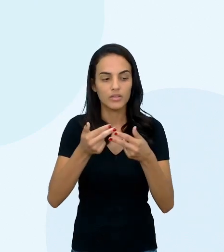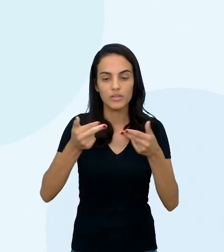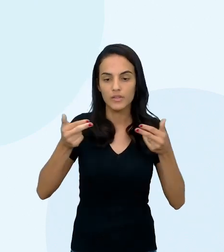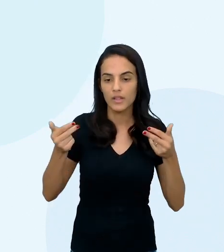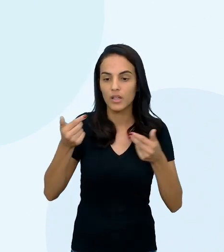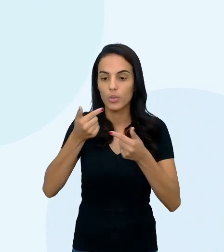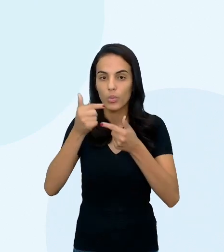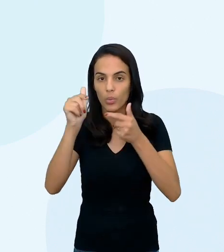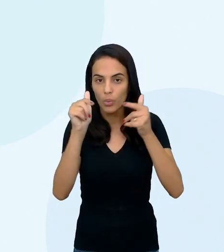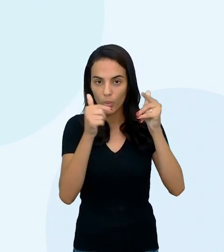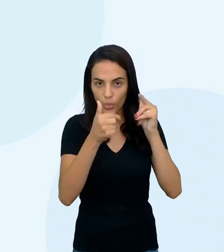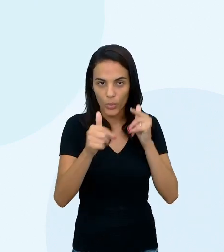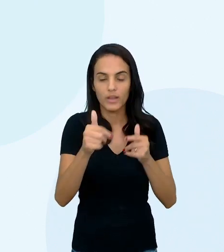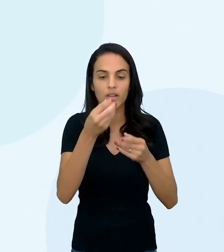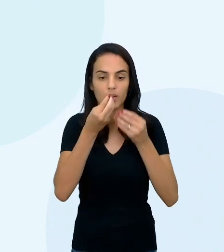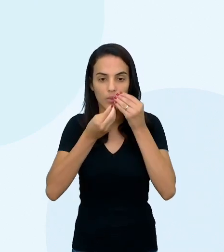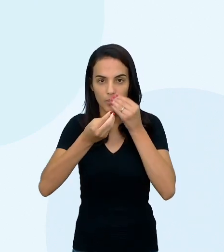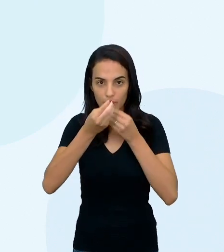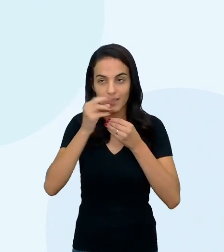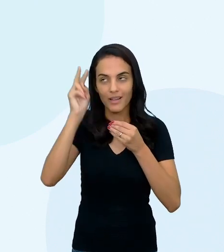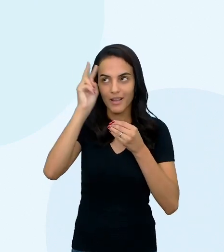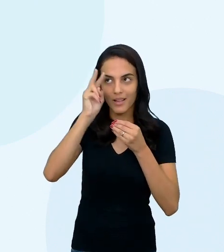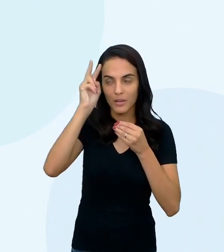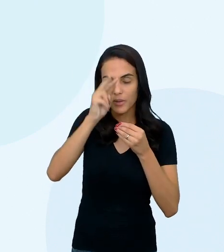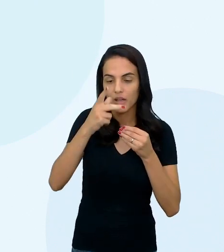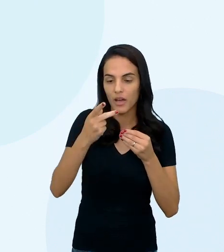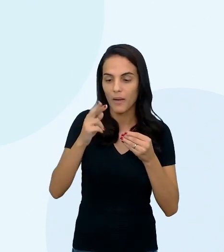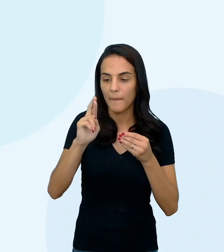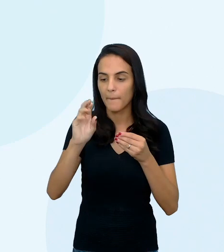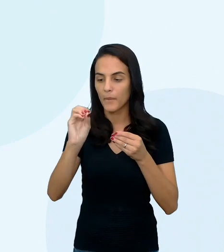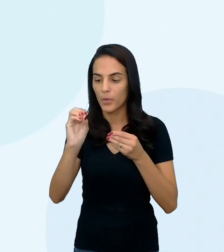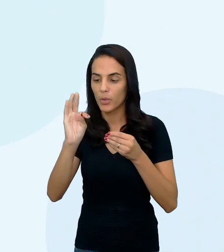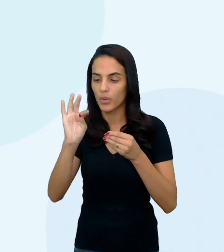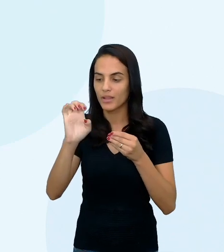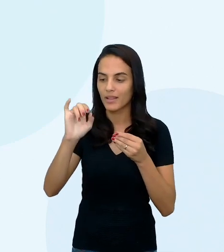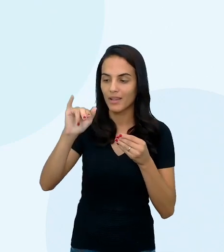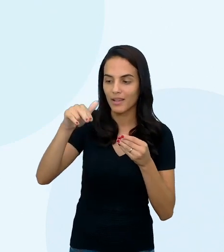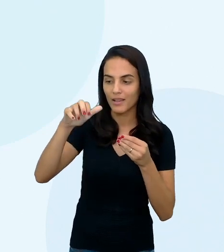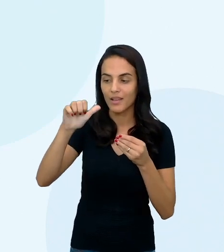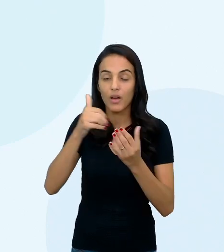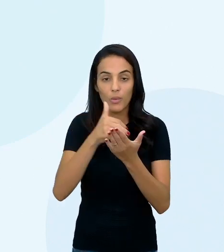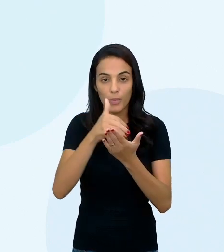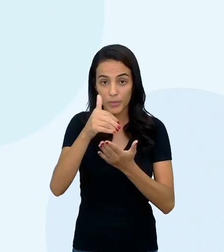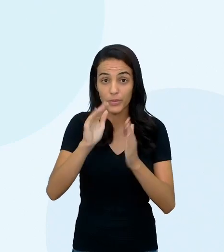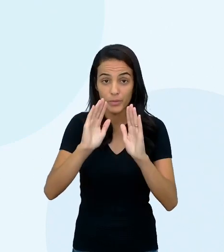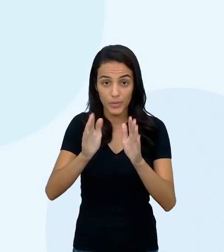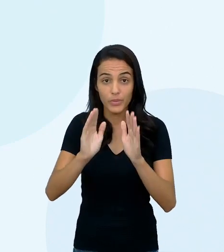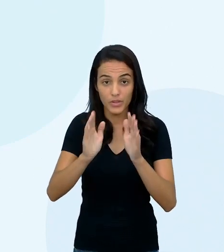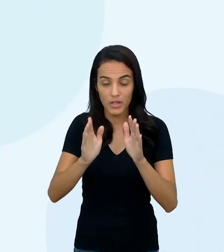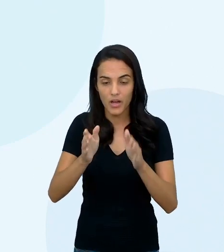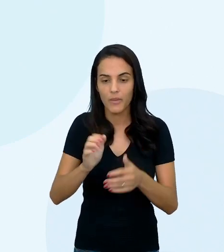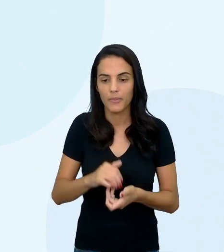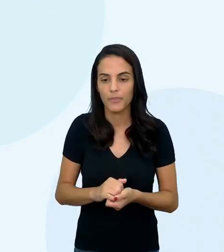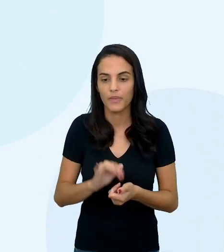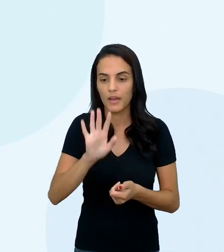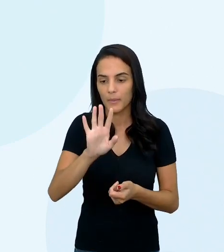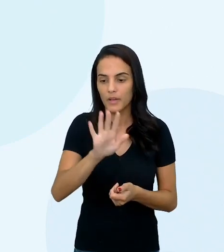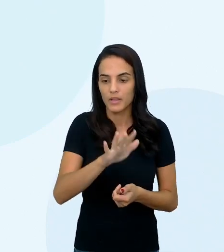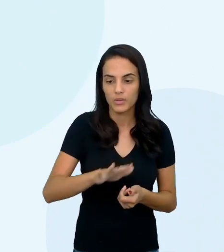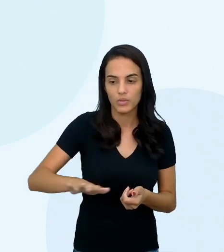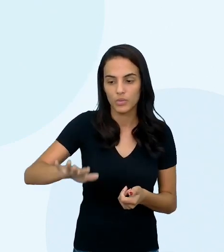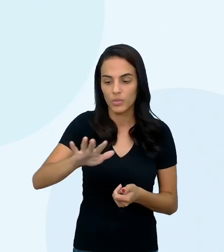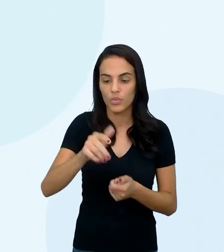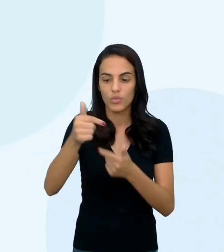outros alimentos. Lembrem-se que as proteínas a gente já começou a digestão ali no estômago, mas todos os